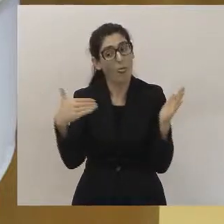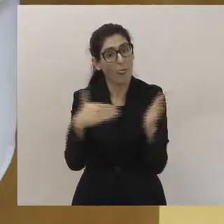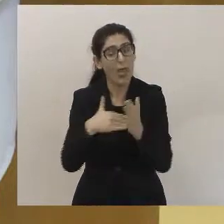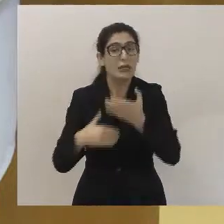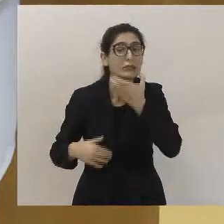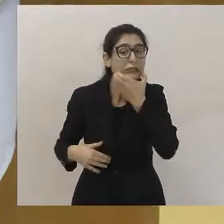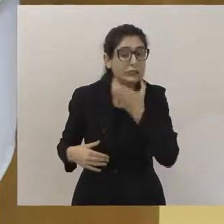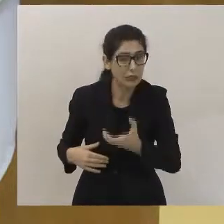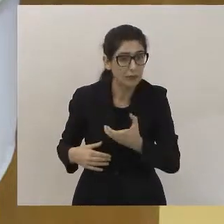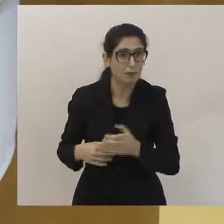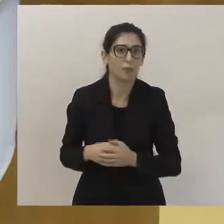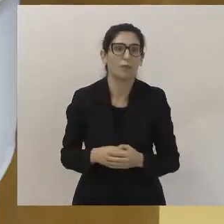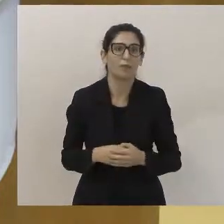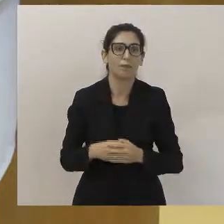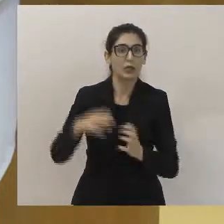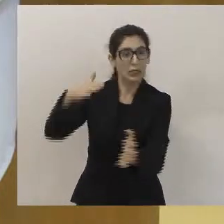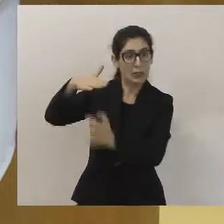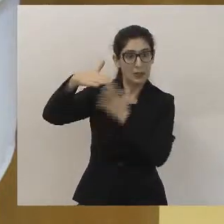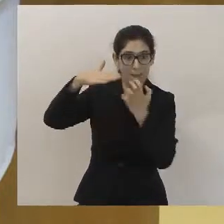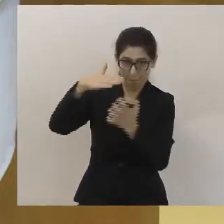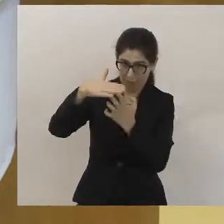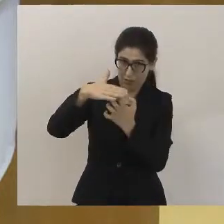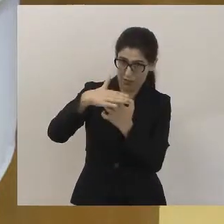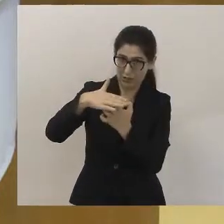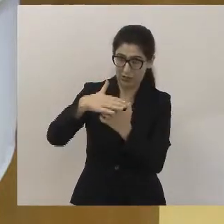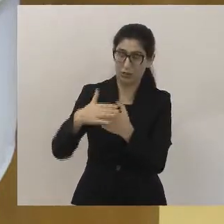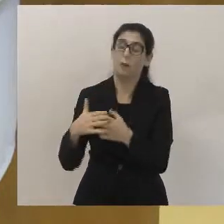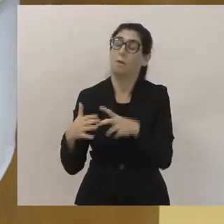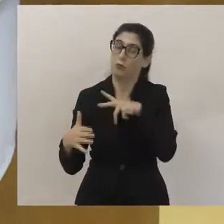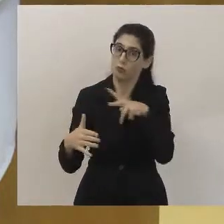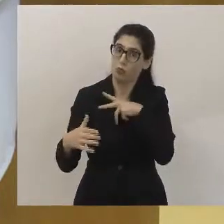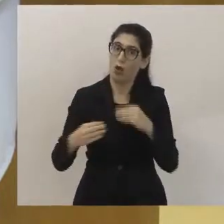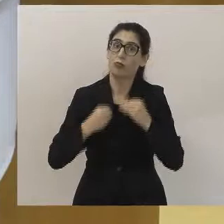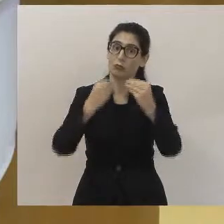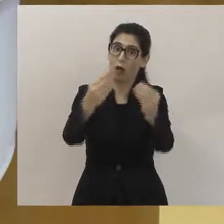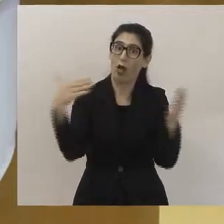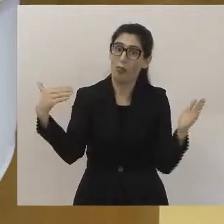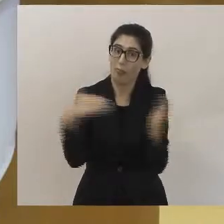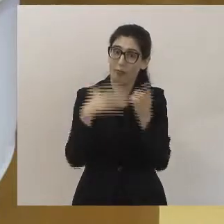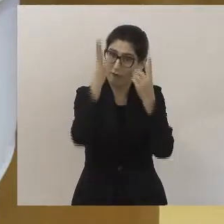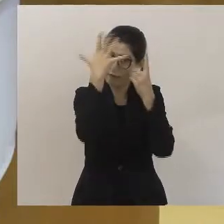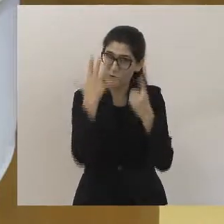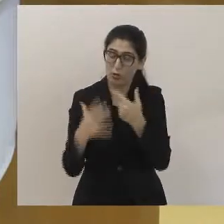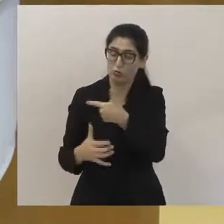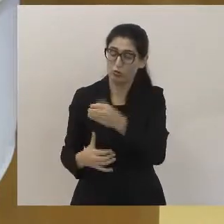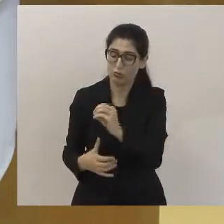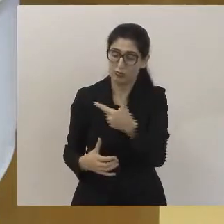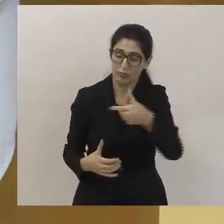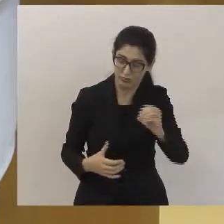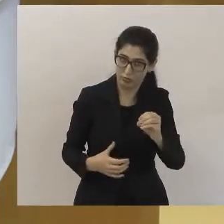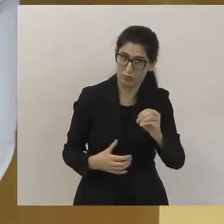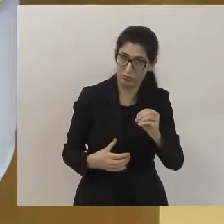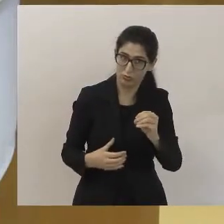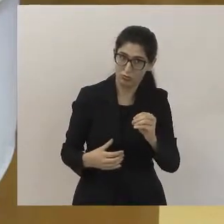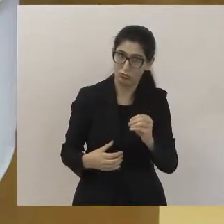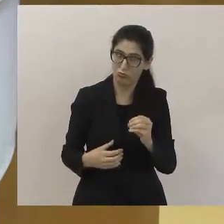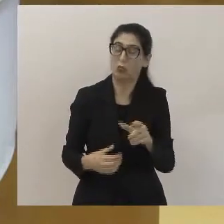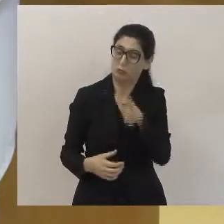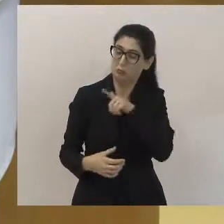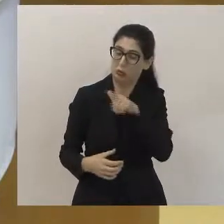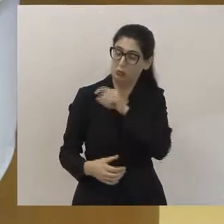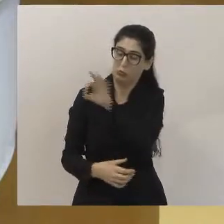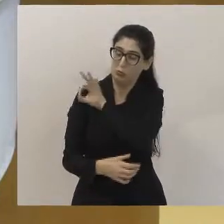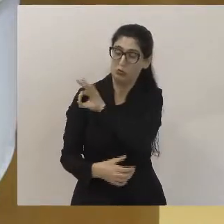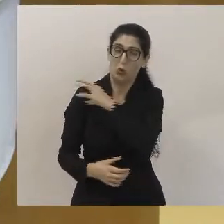vejam meio prazo da empresa até fevereiro em 2020 não é que isso mudou para 2020 agora o prefeito e aí